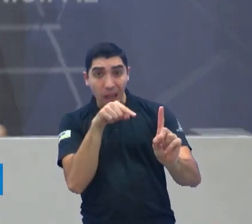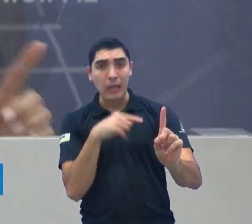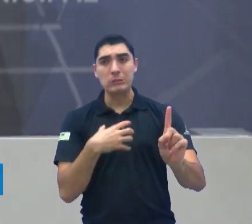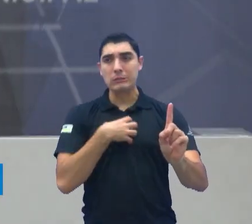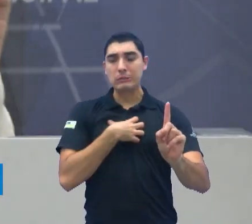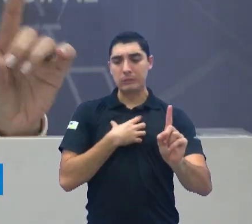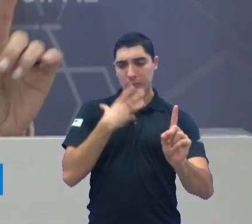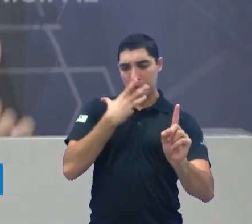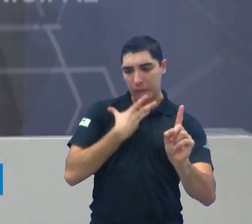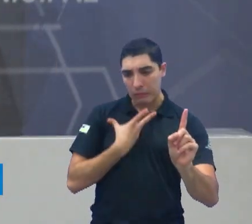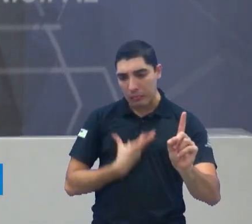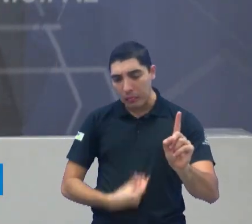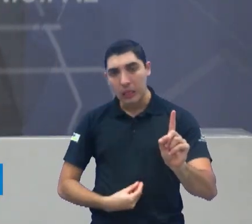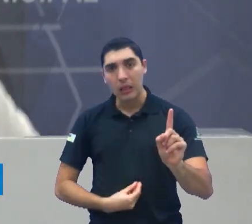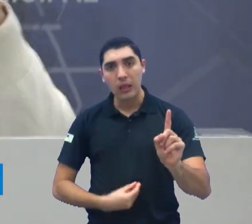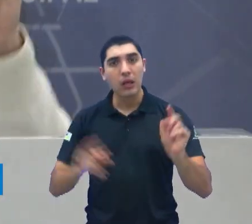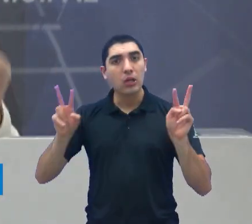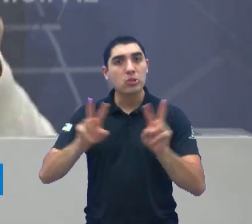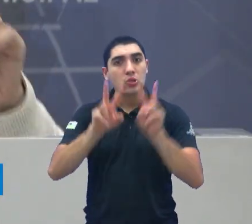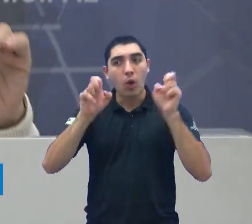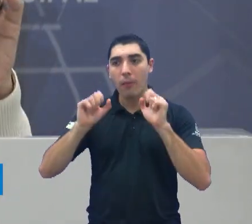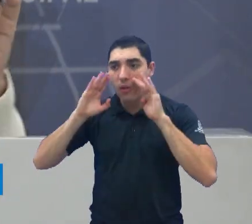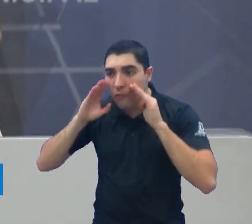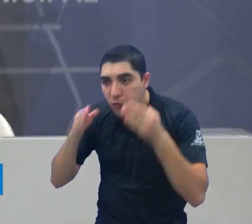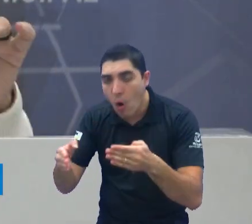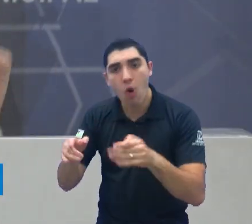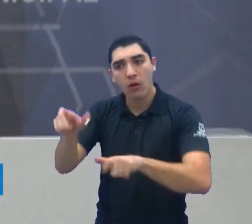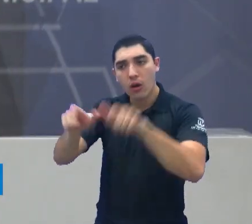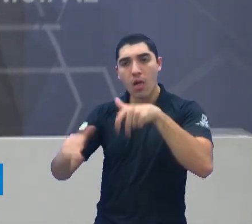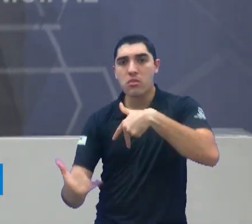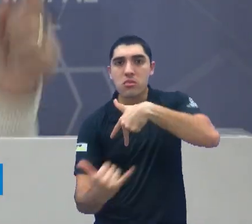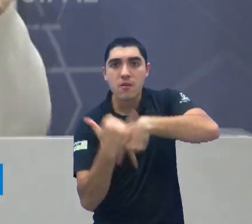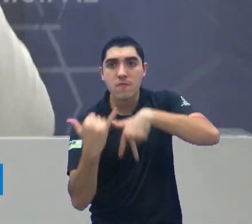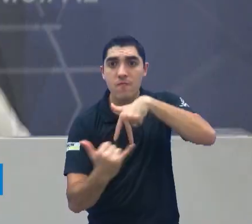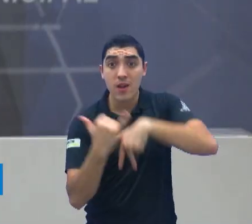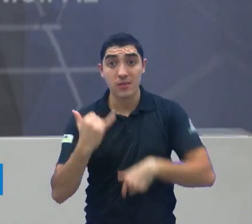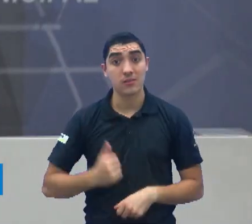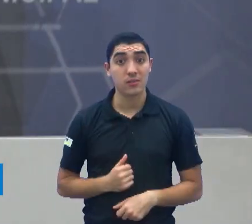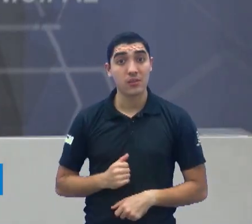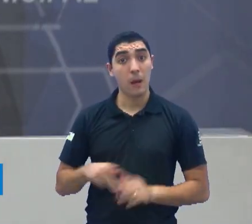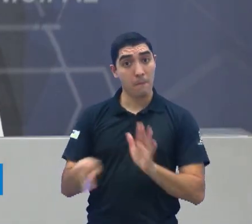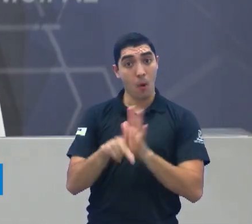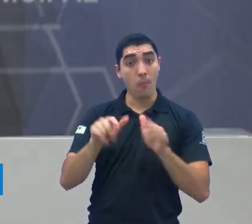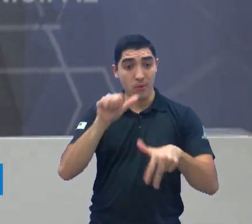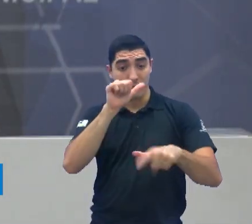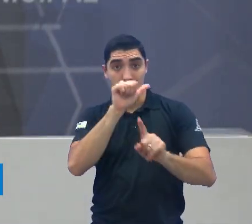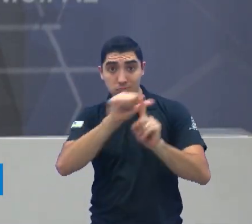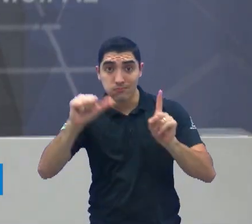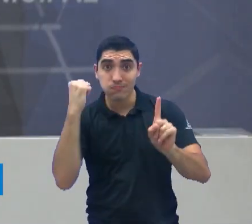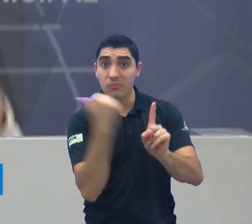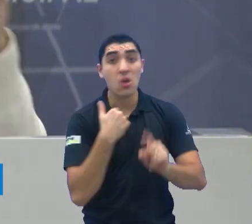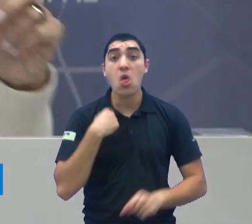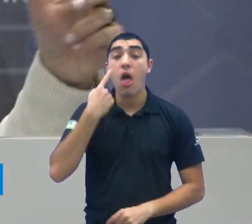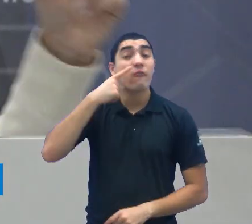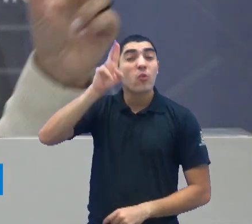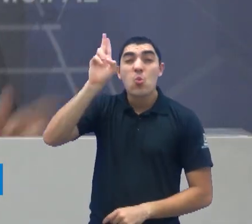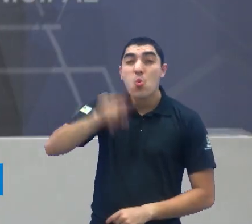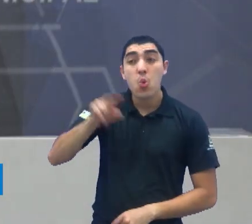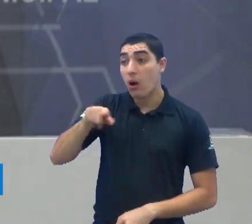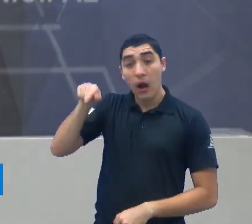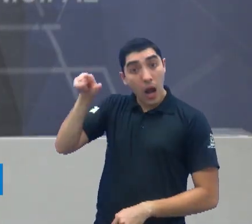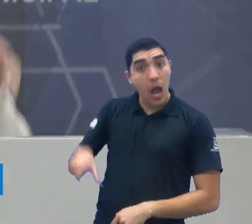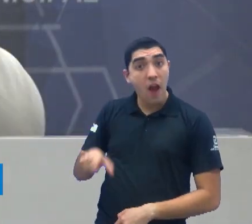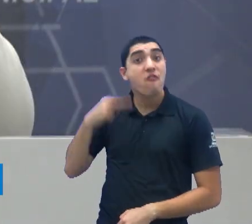indignação e mobilização em defesa das vítimas de violência e de feminicídio nessa cidade. Nunca vi ele